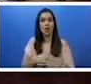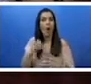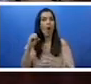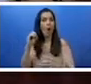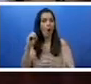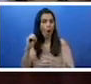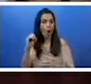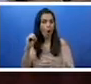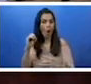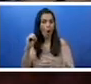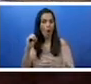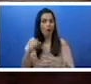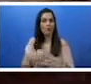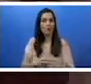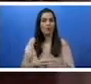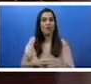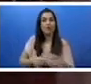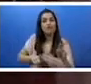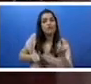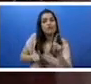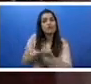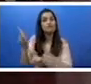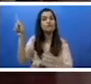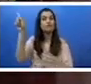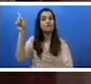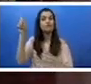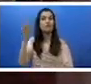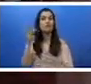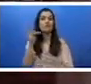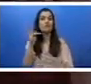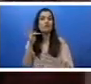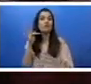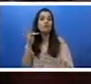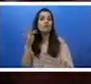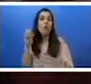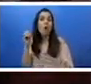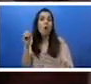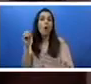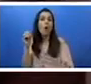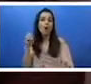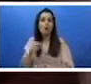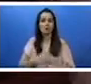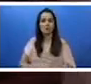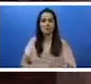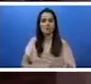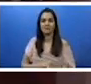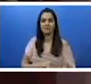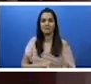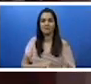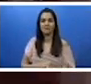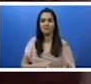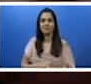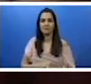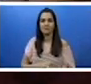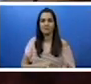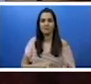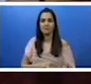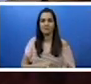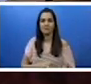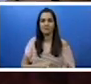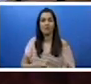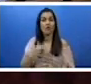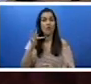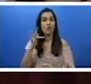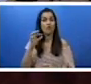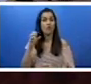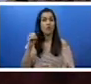O. E o foguete. Dá aquela soprinho, né? Fo. É o F com O. Olha